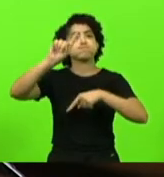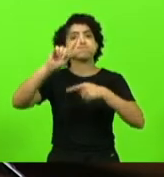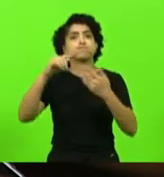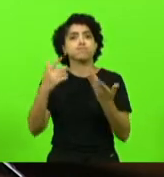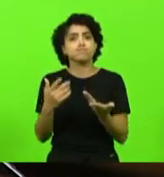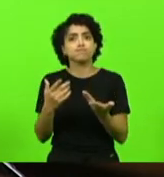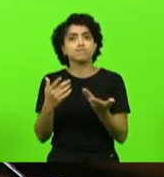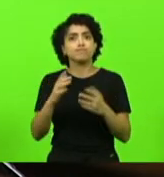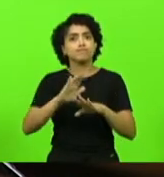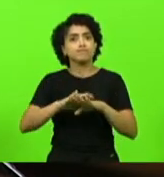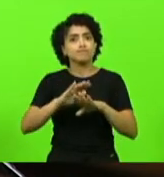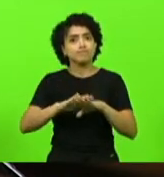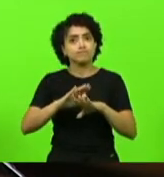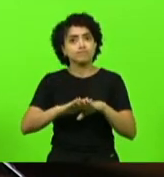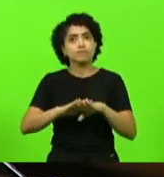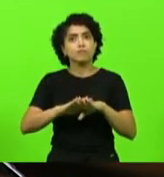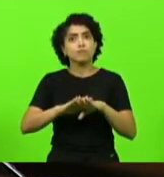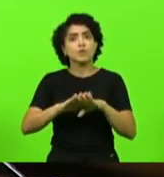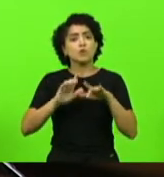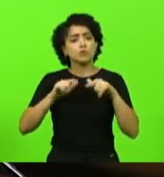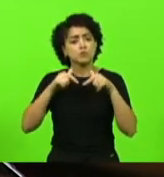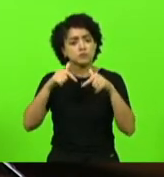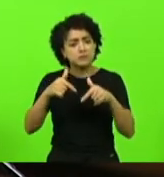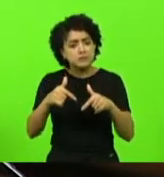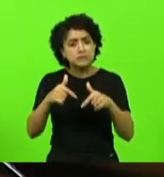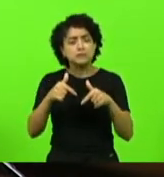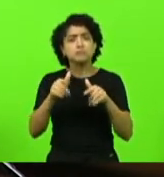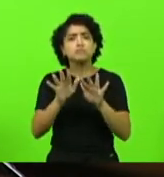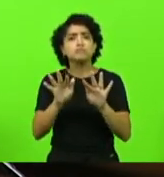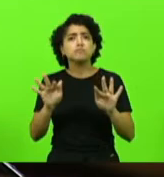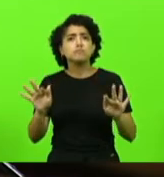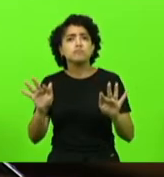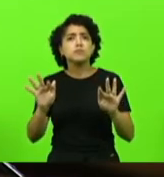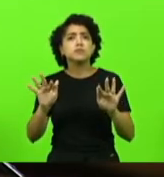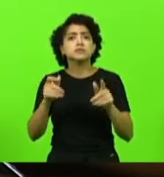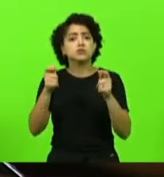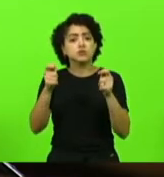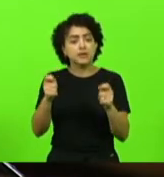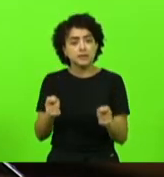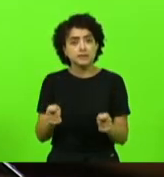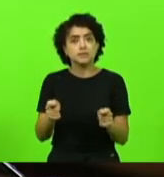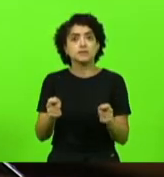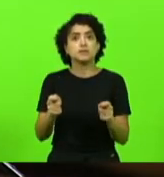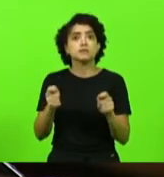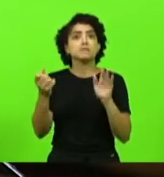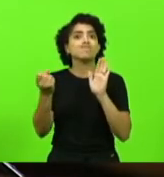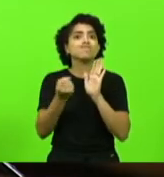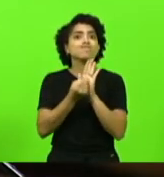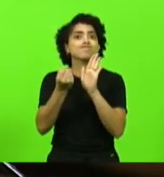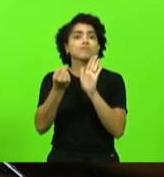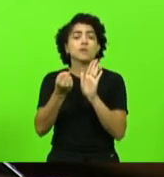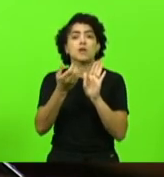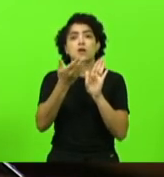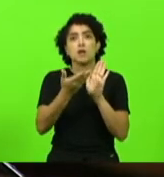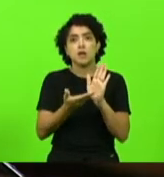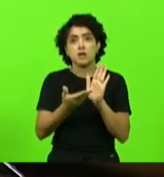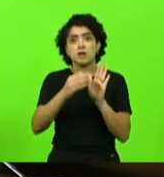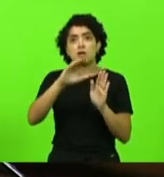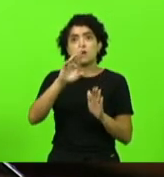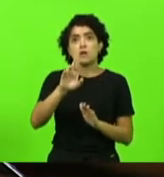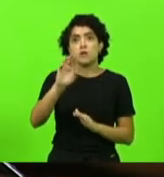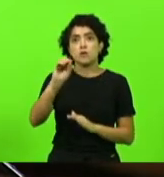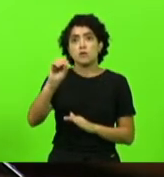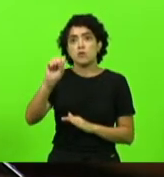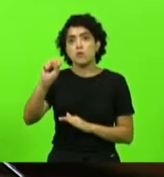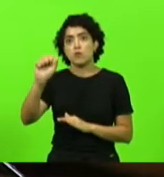de resistência, mas com uma simbologia enorme. Eu me refiro aqui ao caso de Rosa Parks,